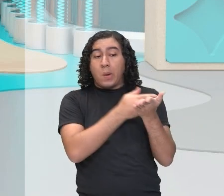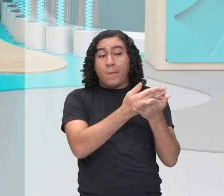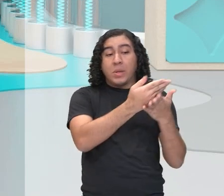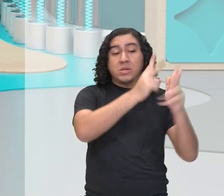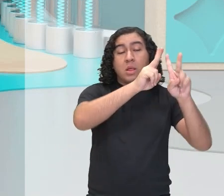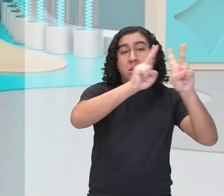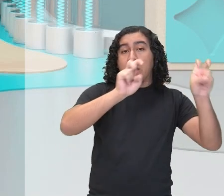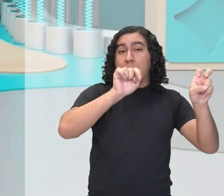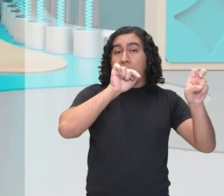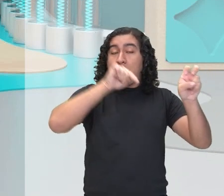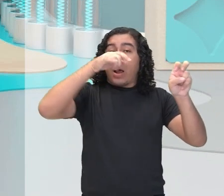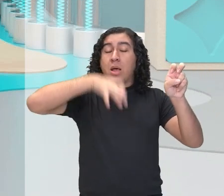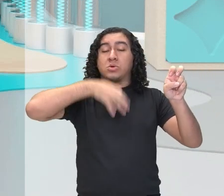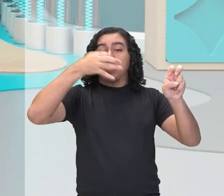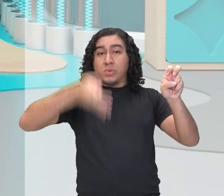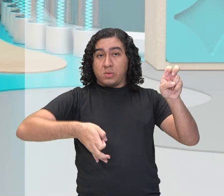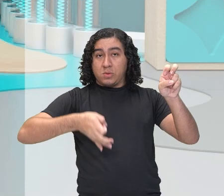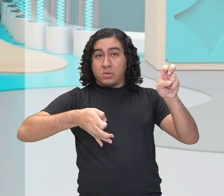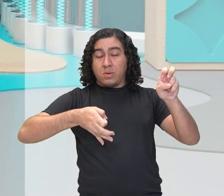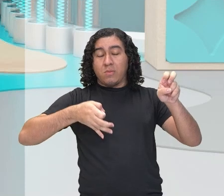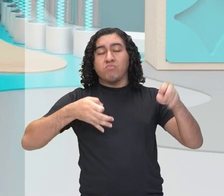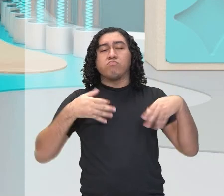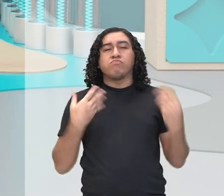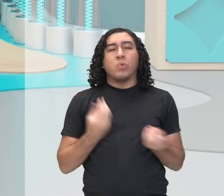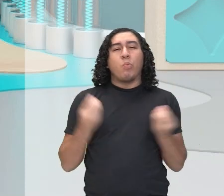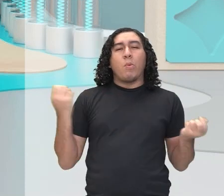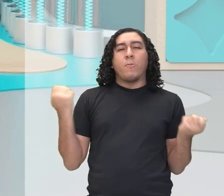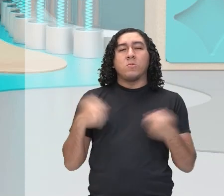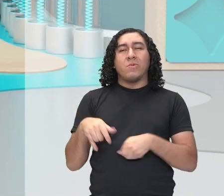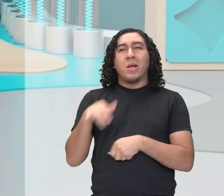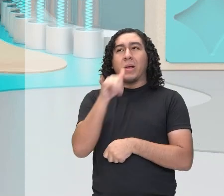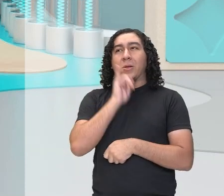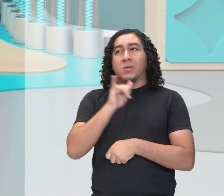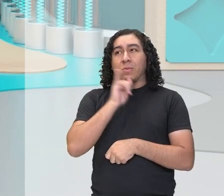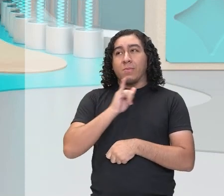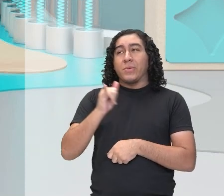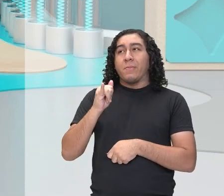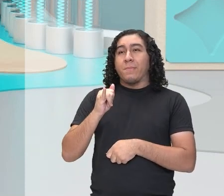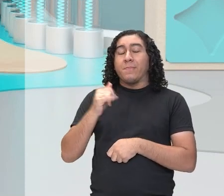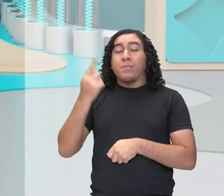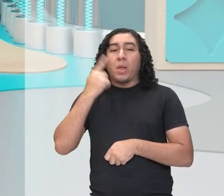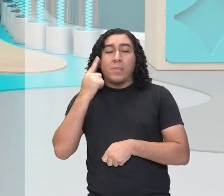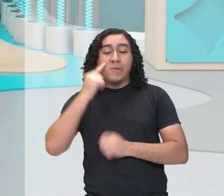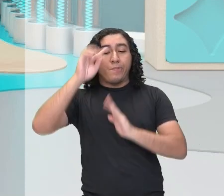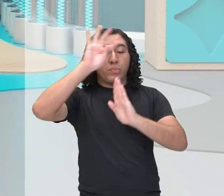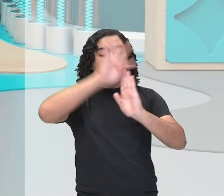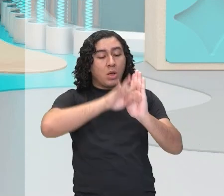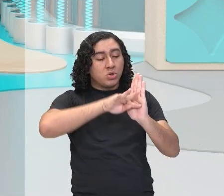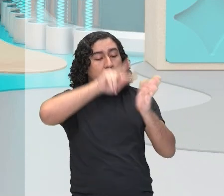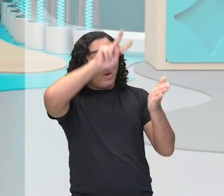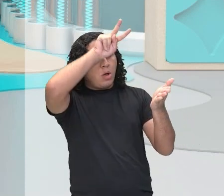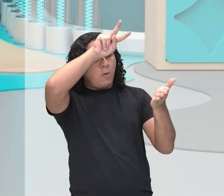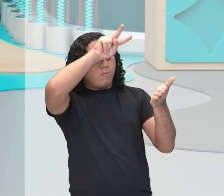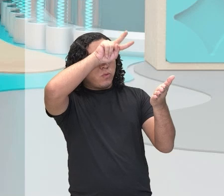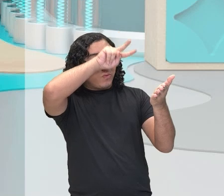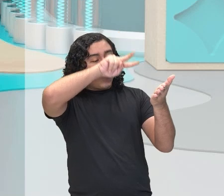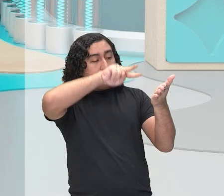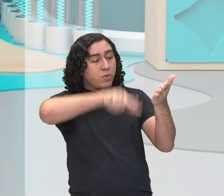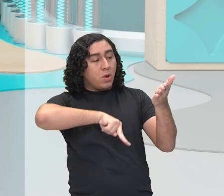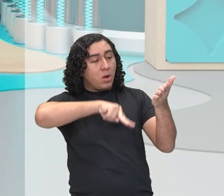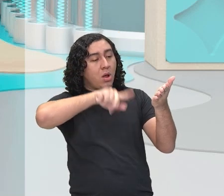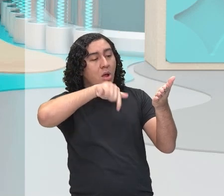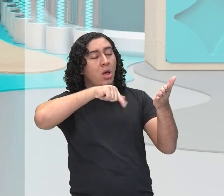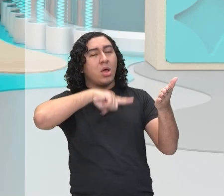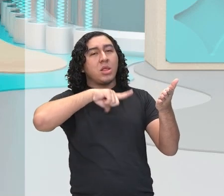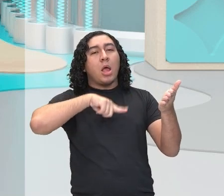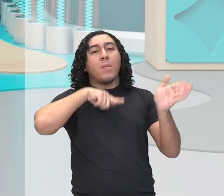assunto a ser abordado, como é que eu posso ler um texto e tem uma pergunta que